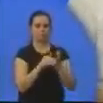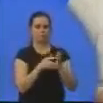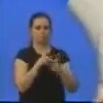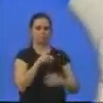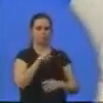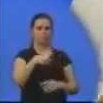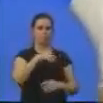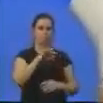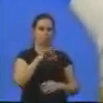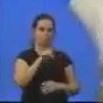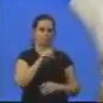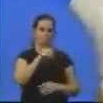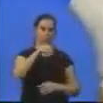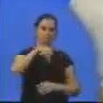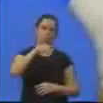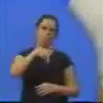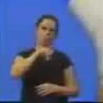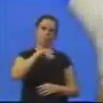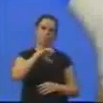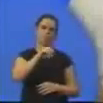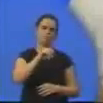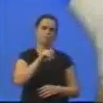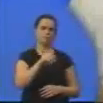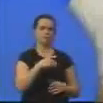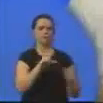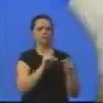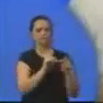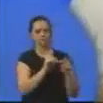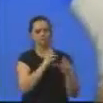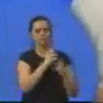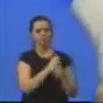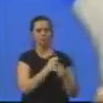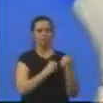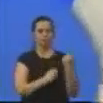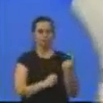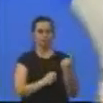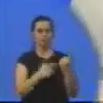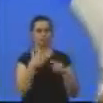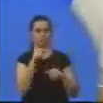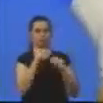de mínimo, menos 3. Aí foi, até chegou no ponto 1 e